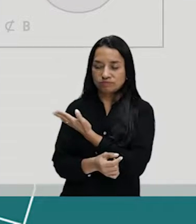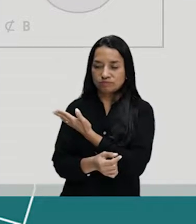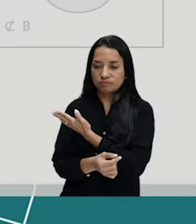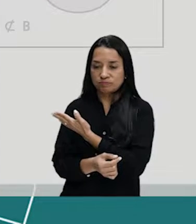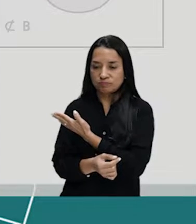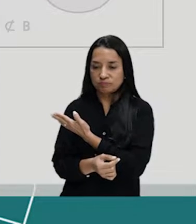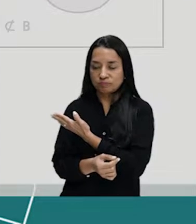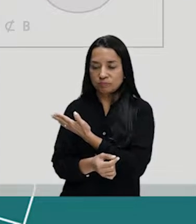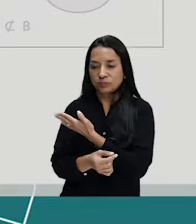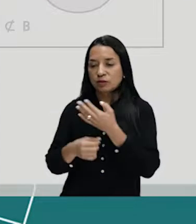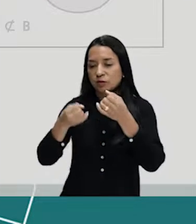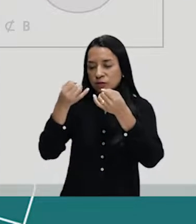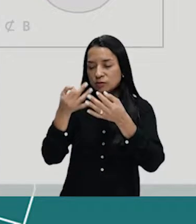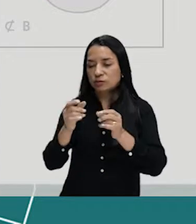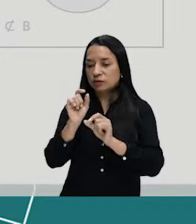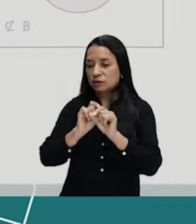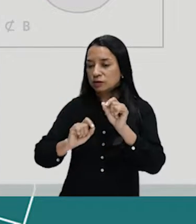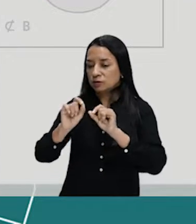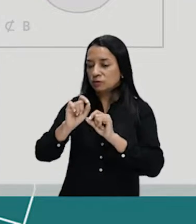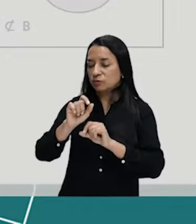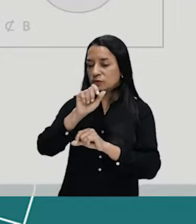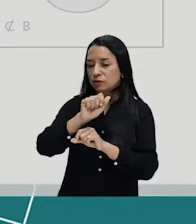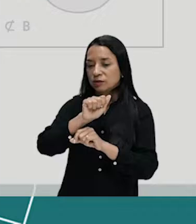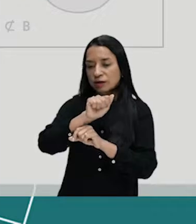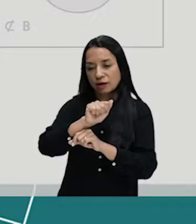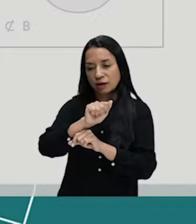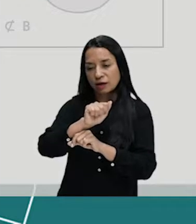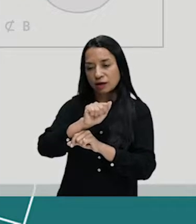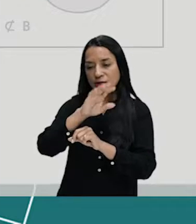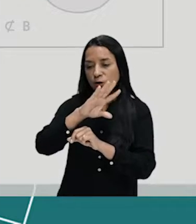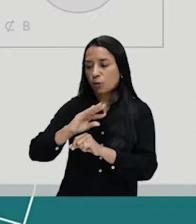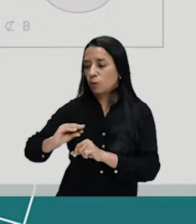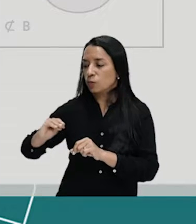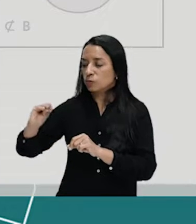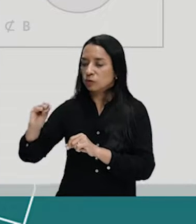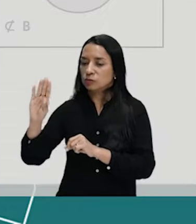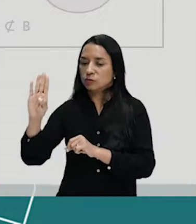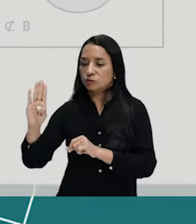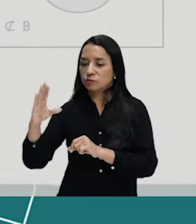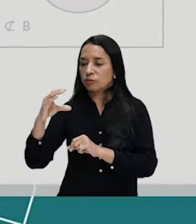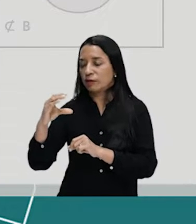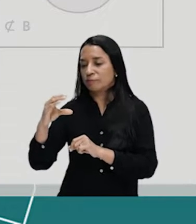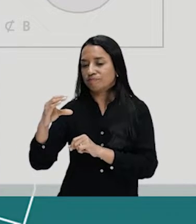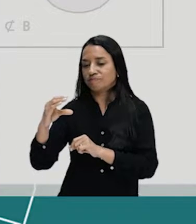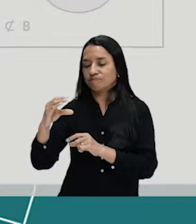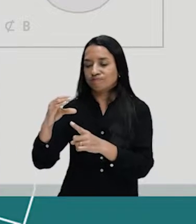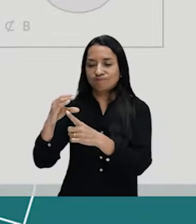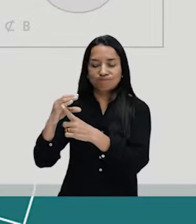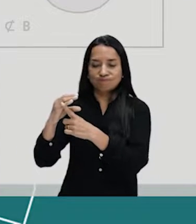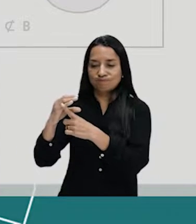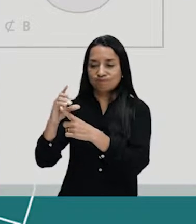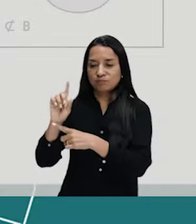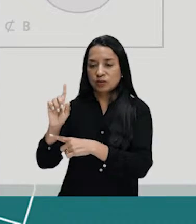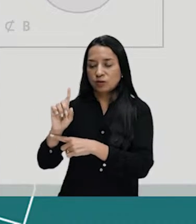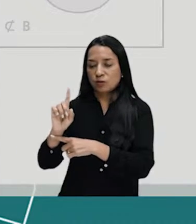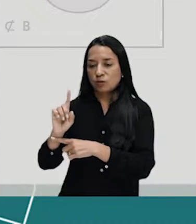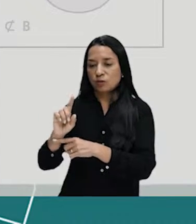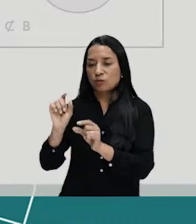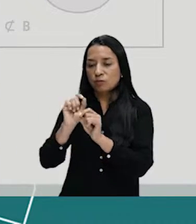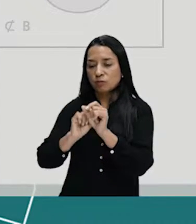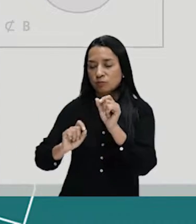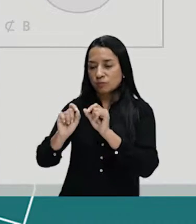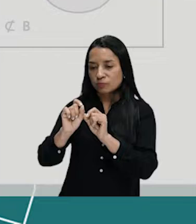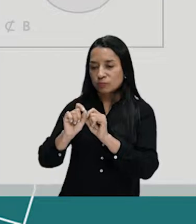ó já tá me dizendo que o conjunto ahn não está contido no conjunto B tem essa outra representação aqui ó aqui mesmo aqui eu já